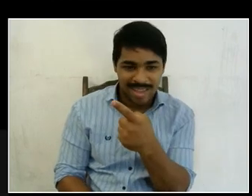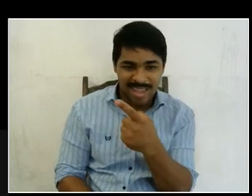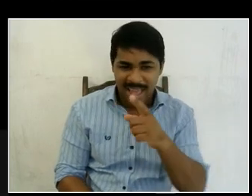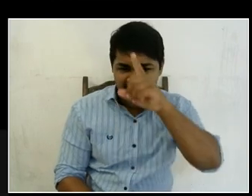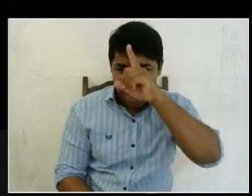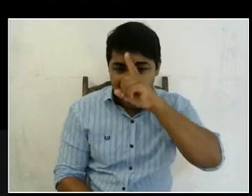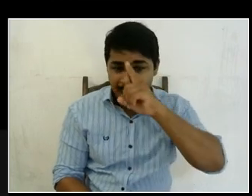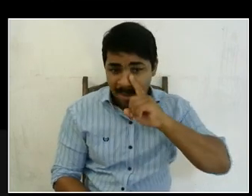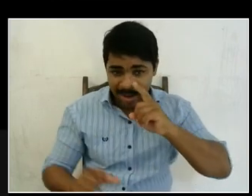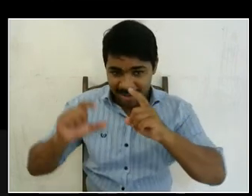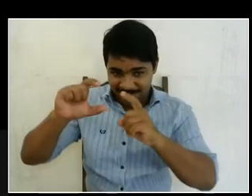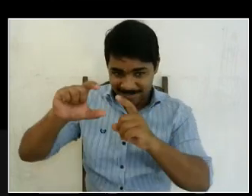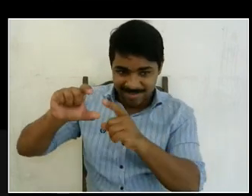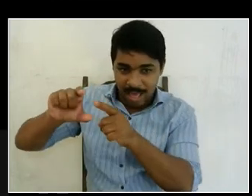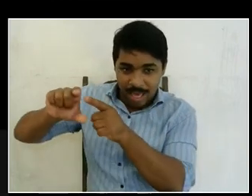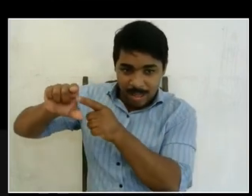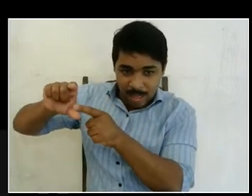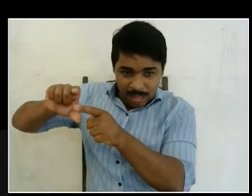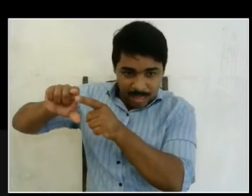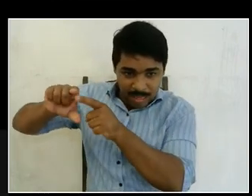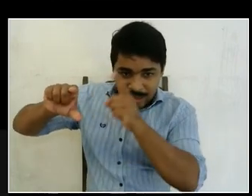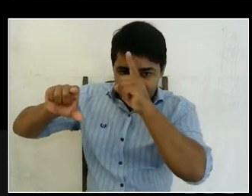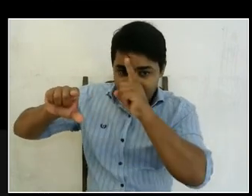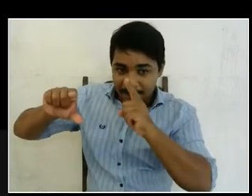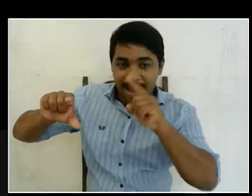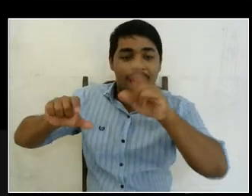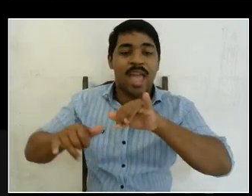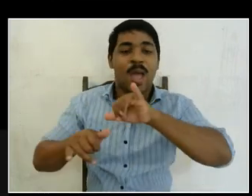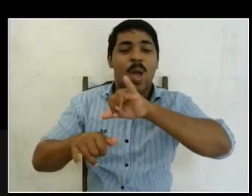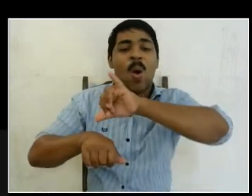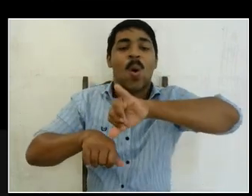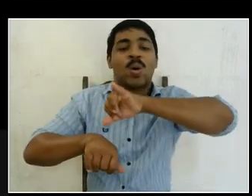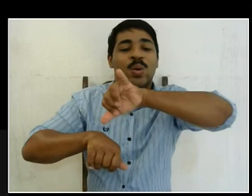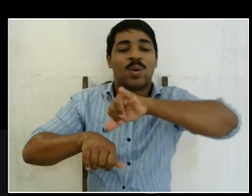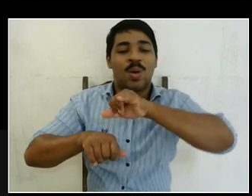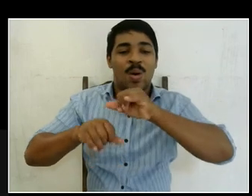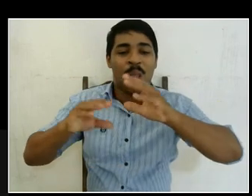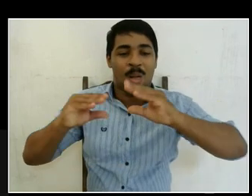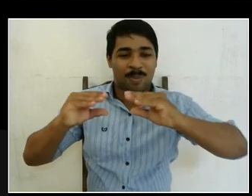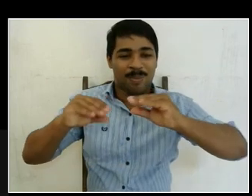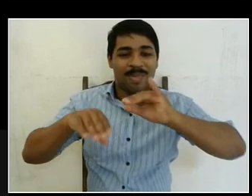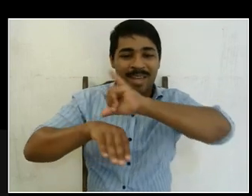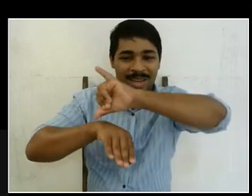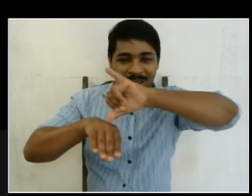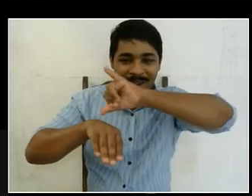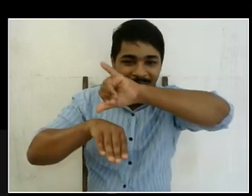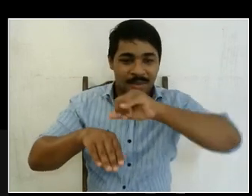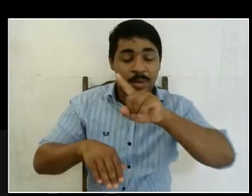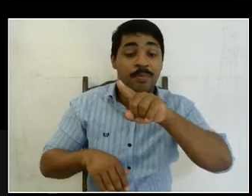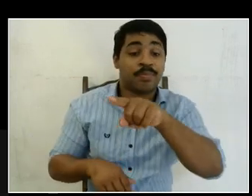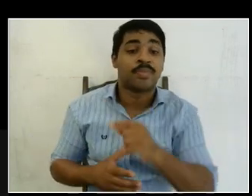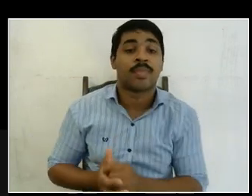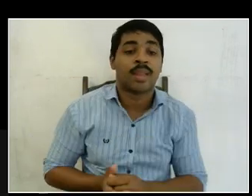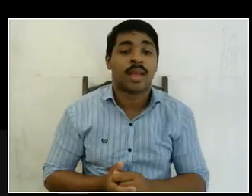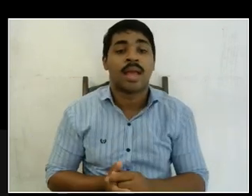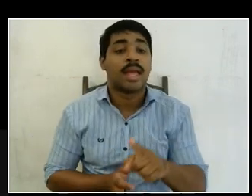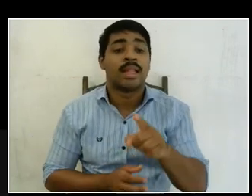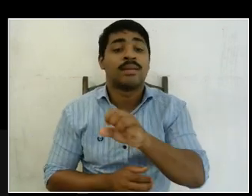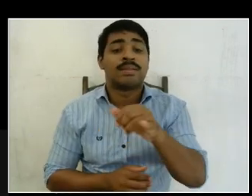amarela aqui, ó, é reserva de gordura, né? Que está relacionado com a nossa alimentação. Quando a gente come alimentos que é rico